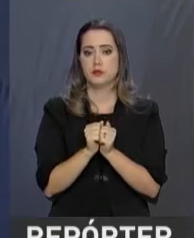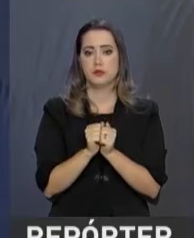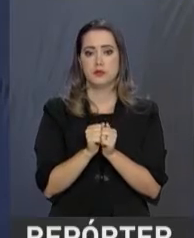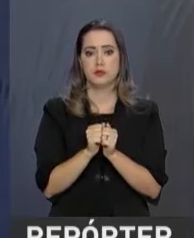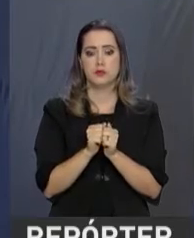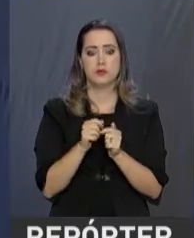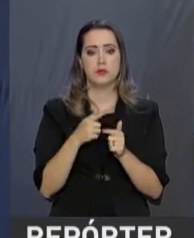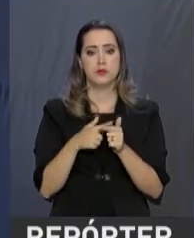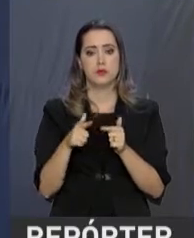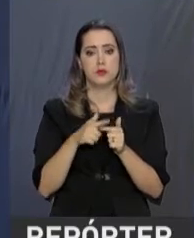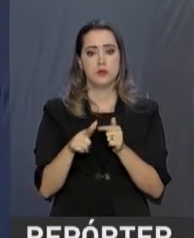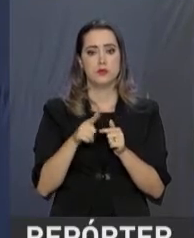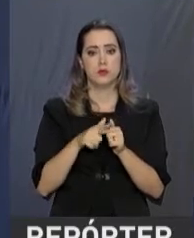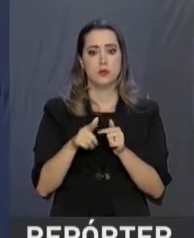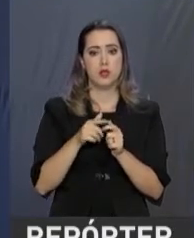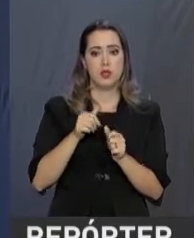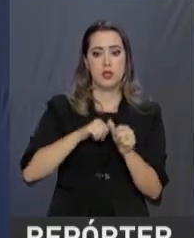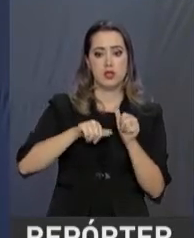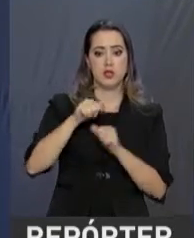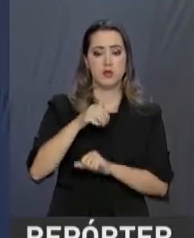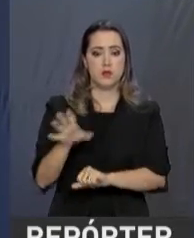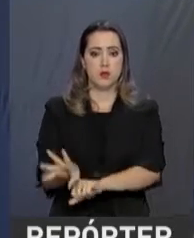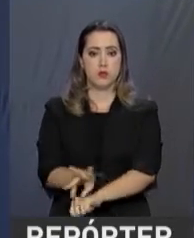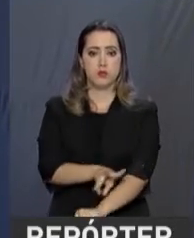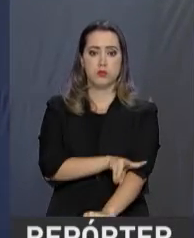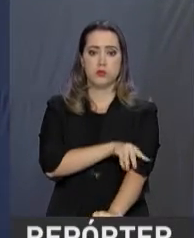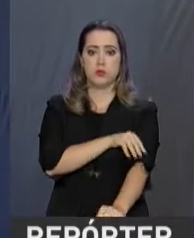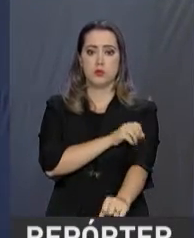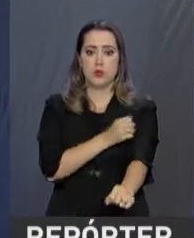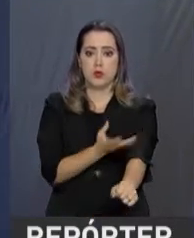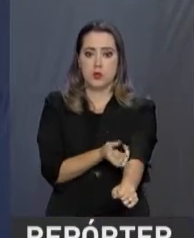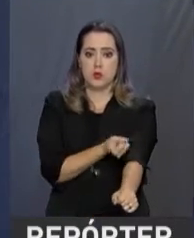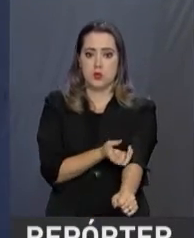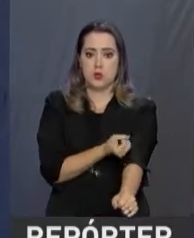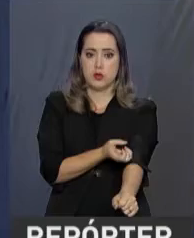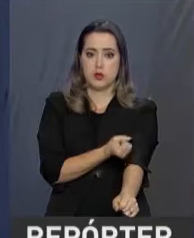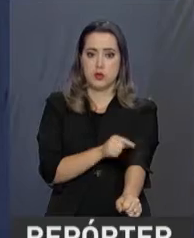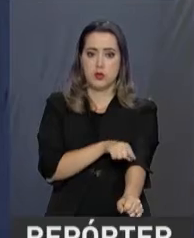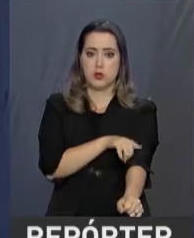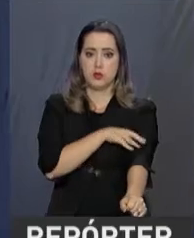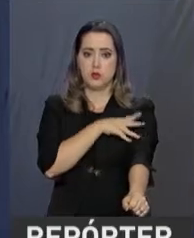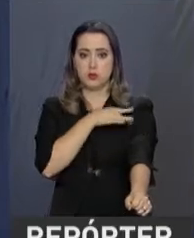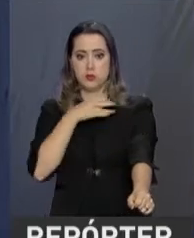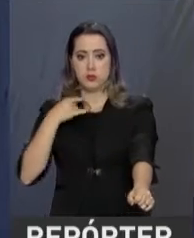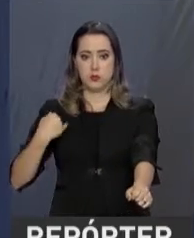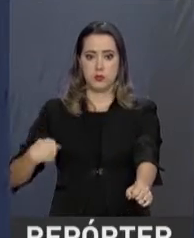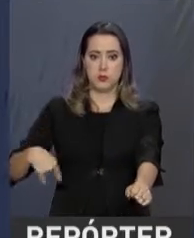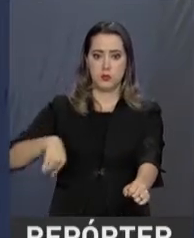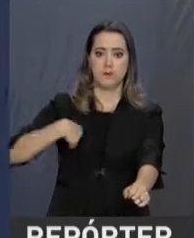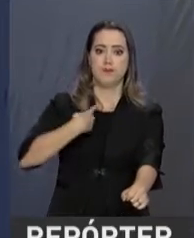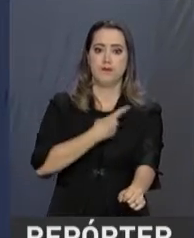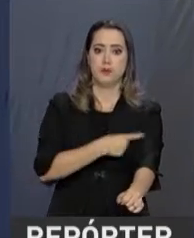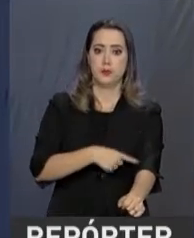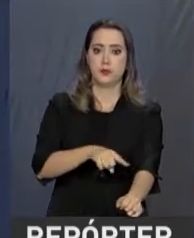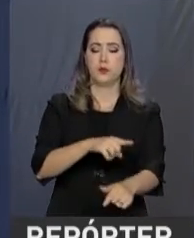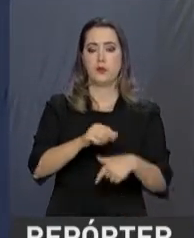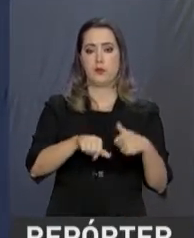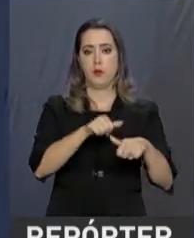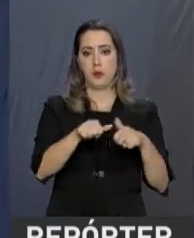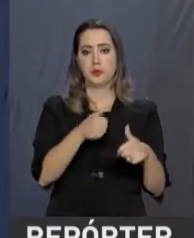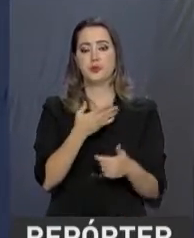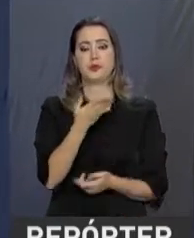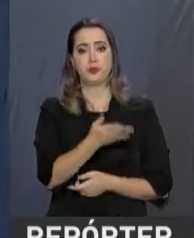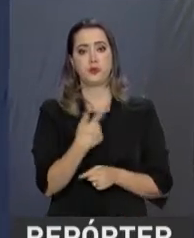nós estamos fazendo se nós conseguimos entregar todos os equipamentos que já contratamos estamos entregando com certeza a